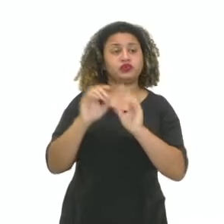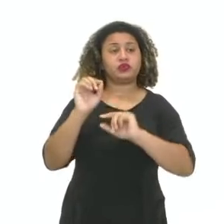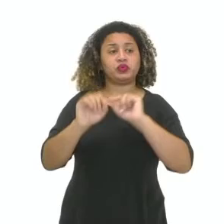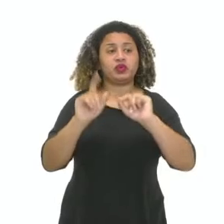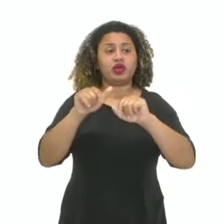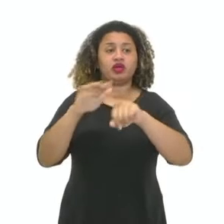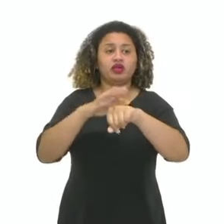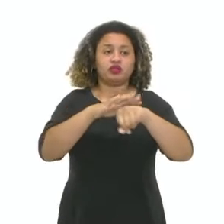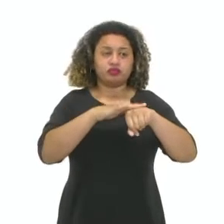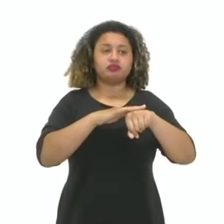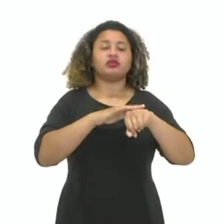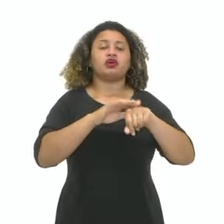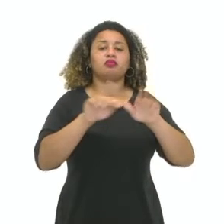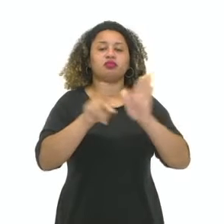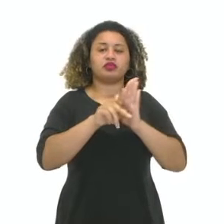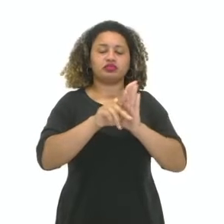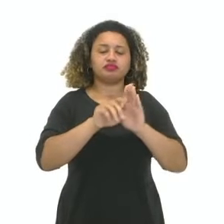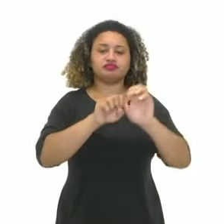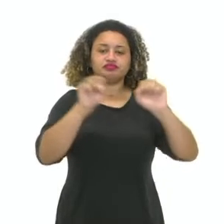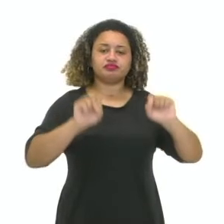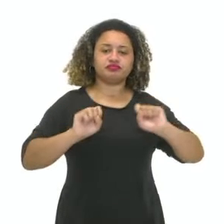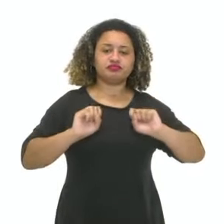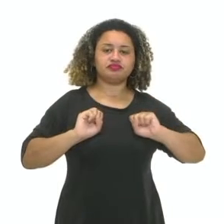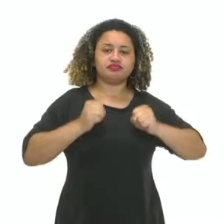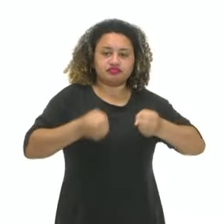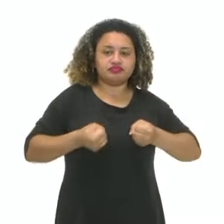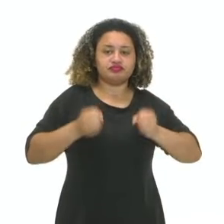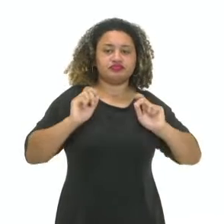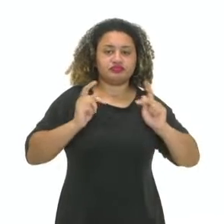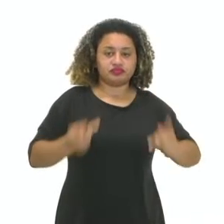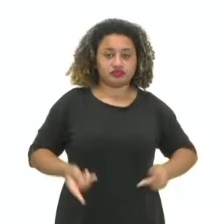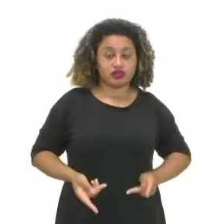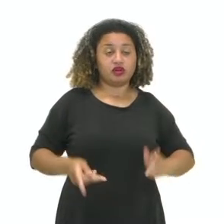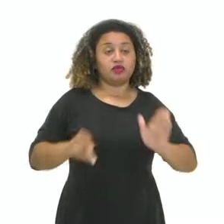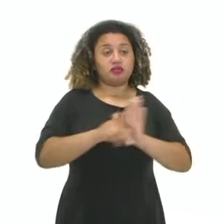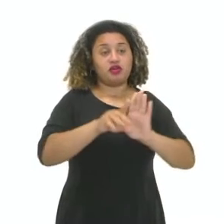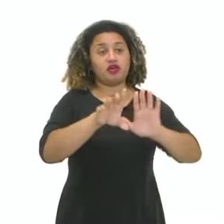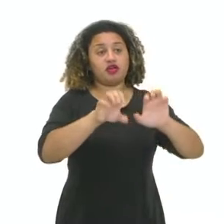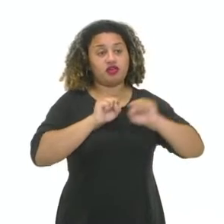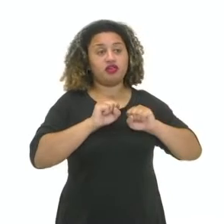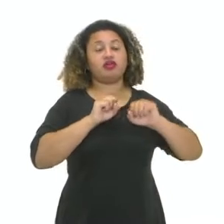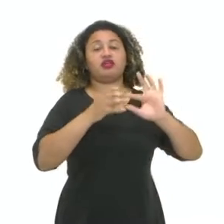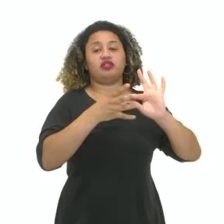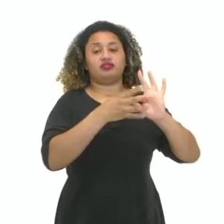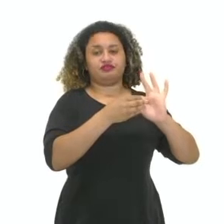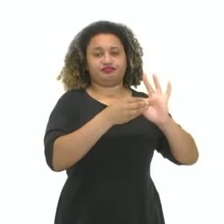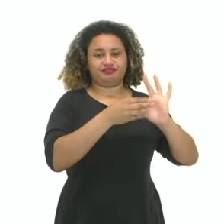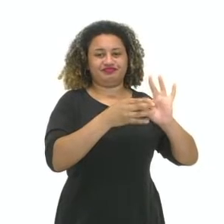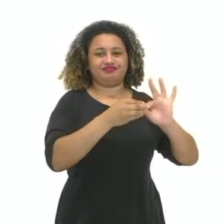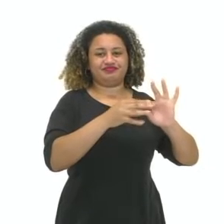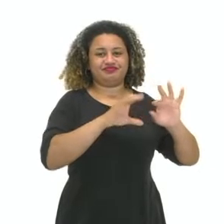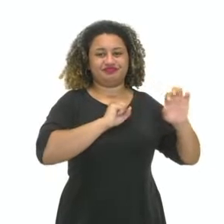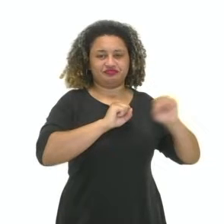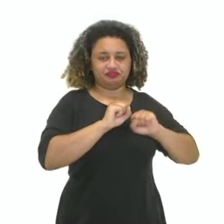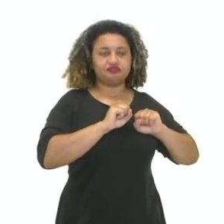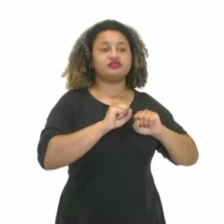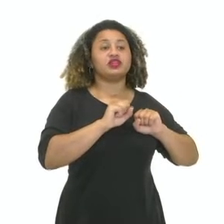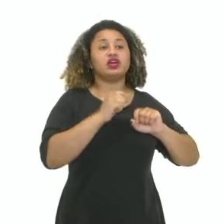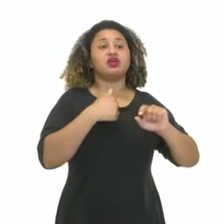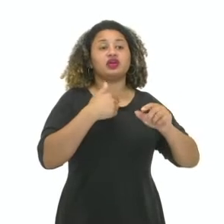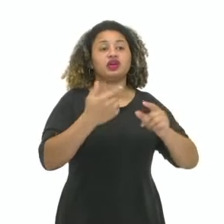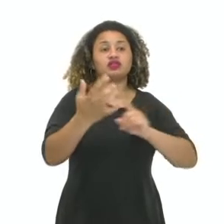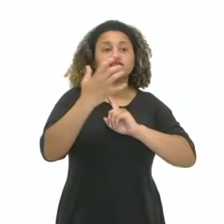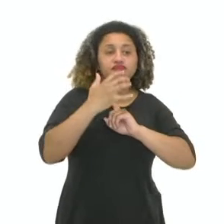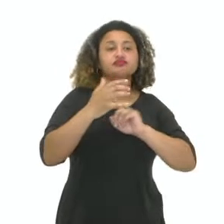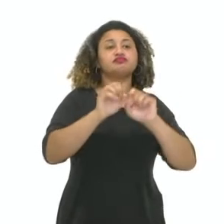é uma doença do sistema imunológico humano, resultante da infecção pelo vírus HIV. Ele ataca o sistema